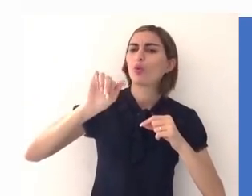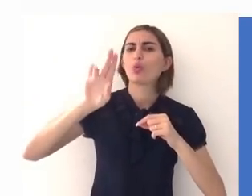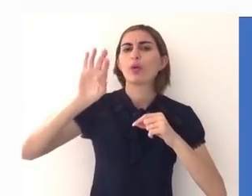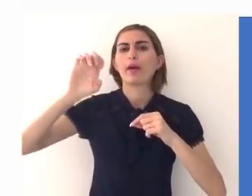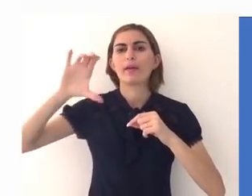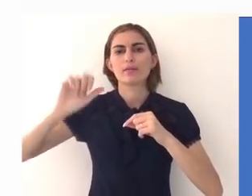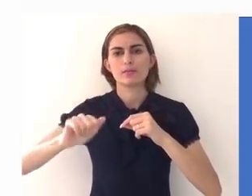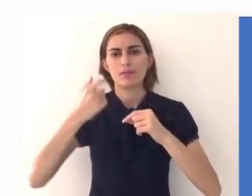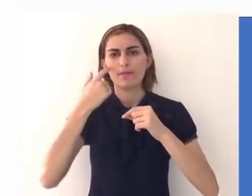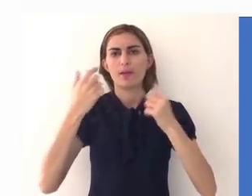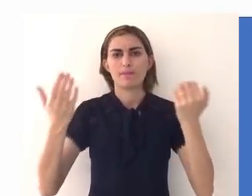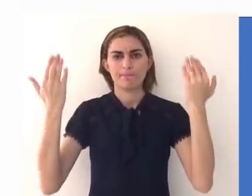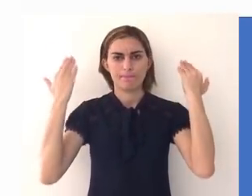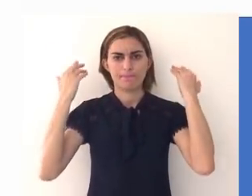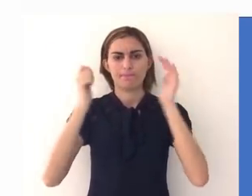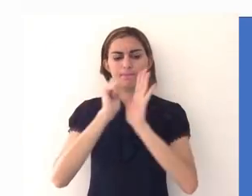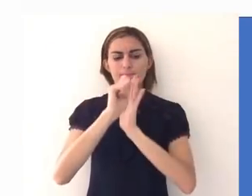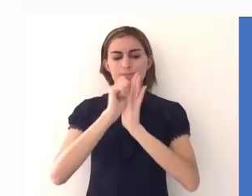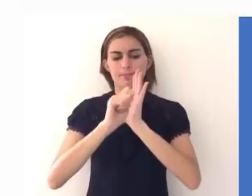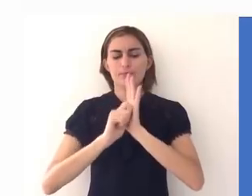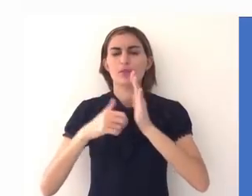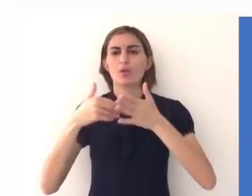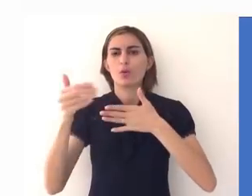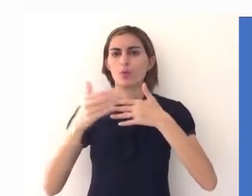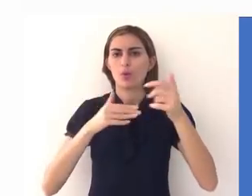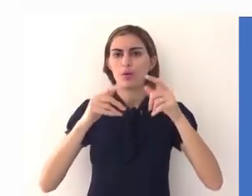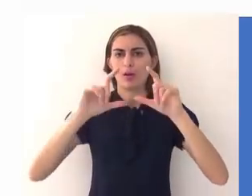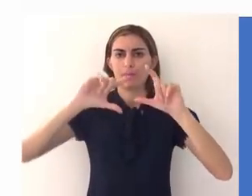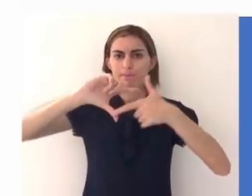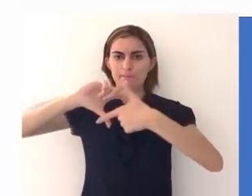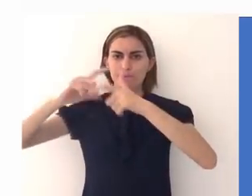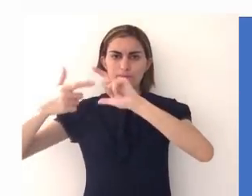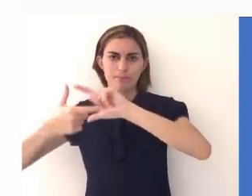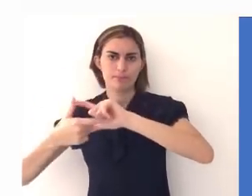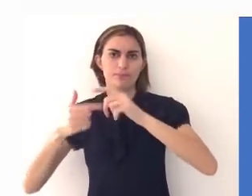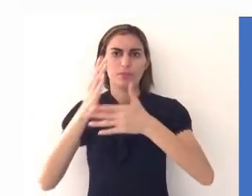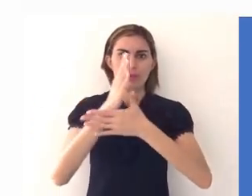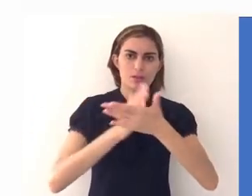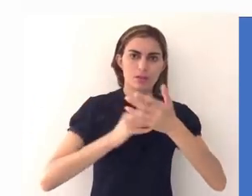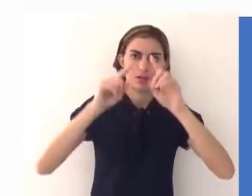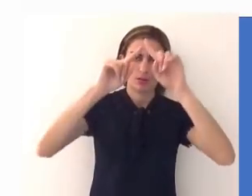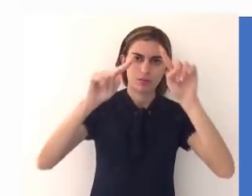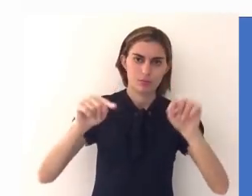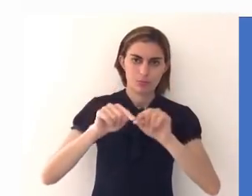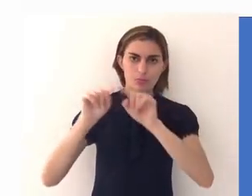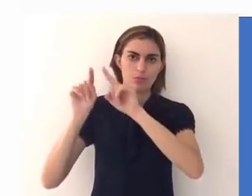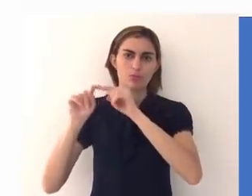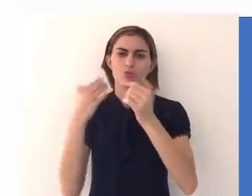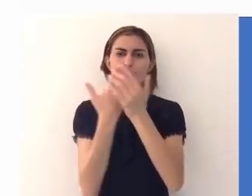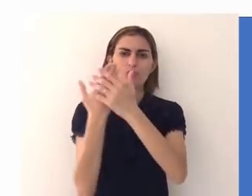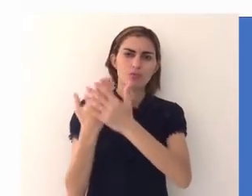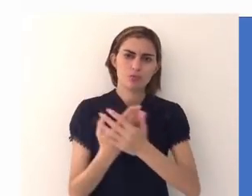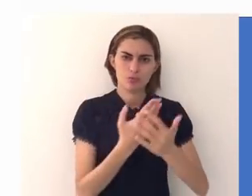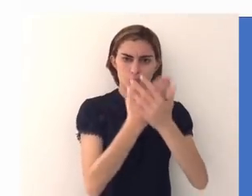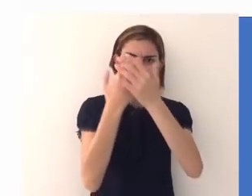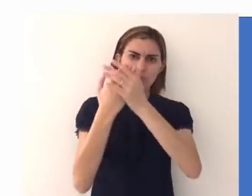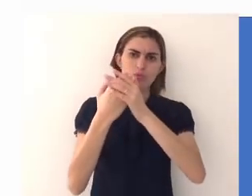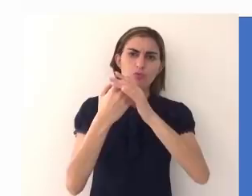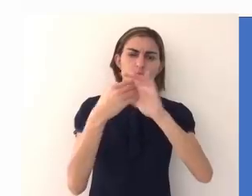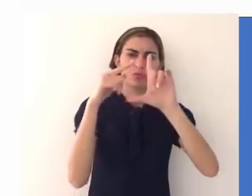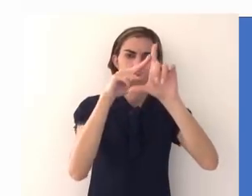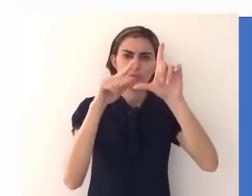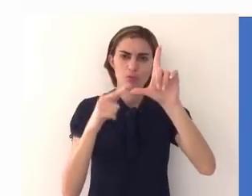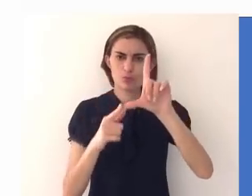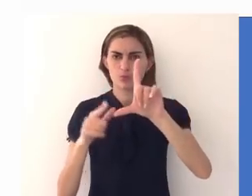o que é que está escrito. Como qualquer polígono pode ser dividido ou decomposto em triângulos, o estudo das congruências